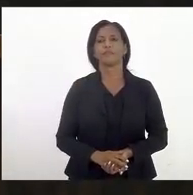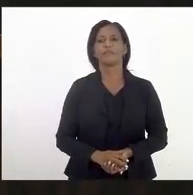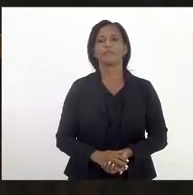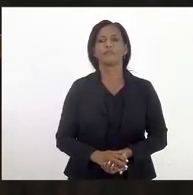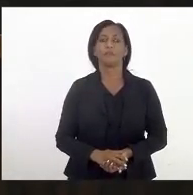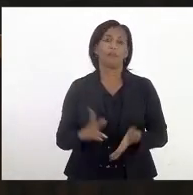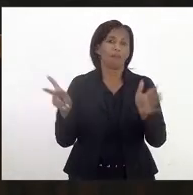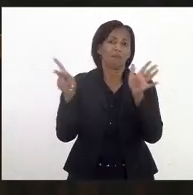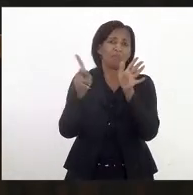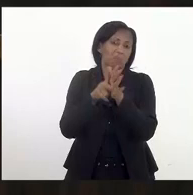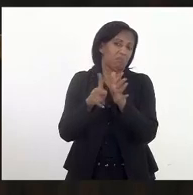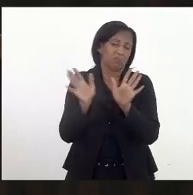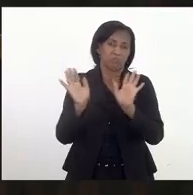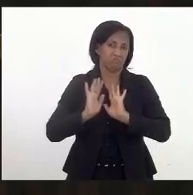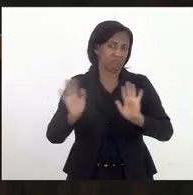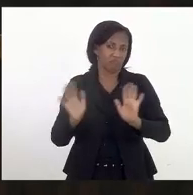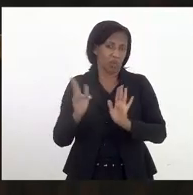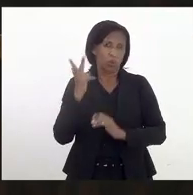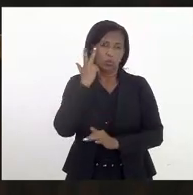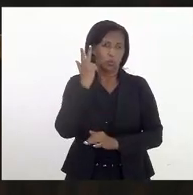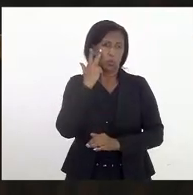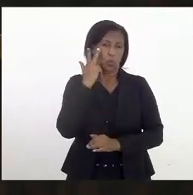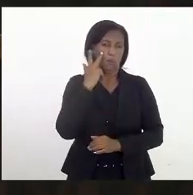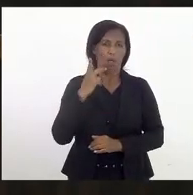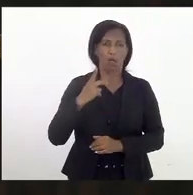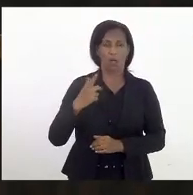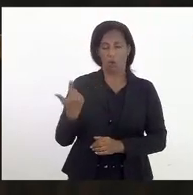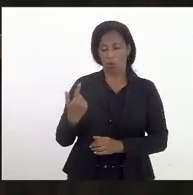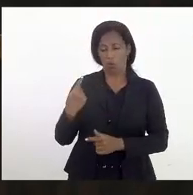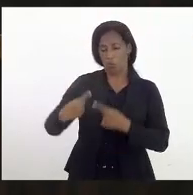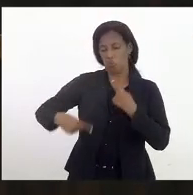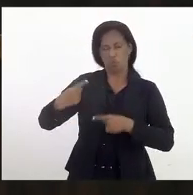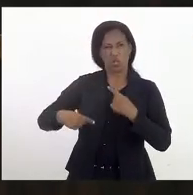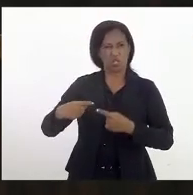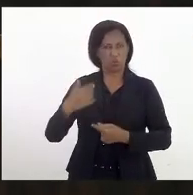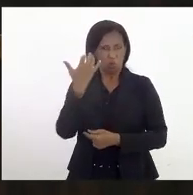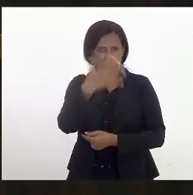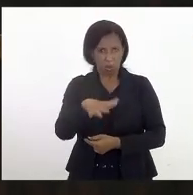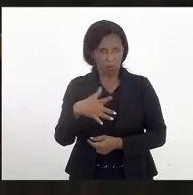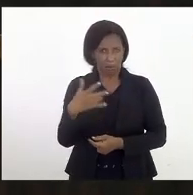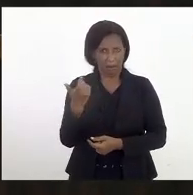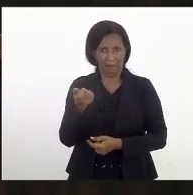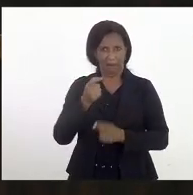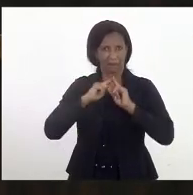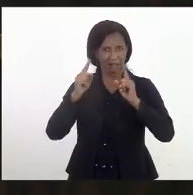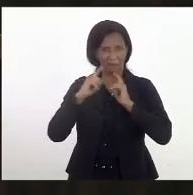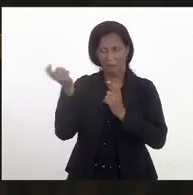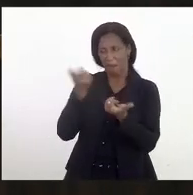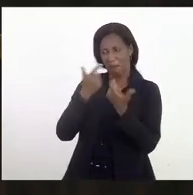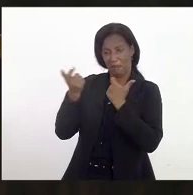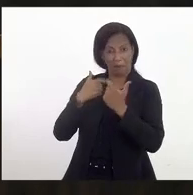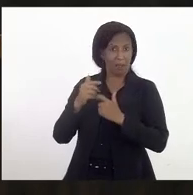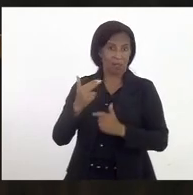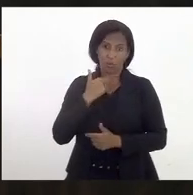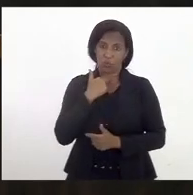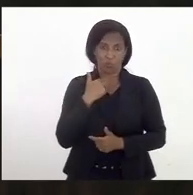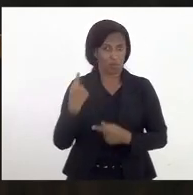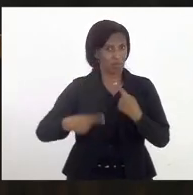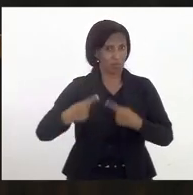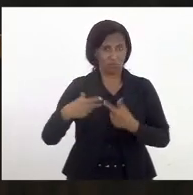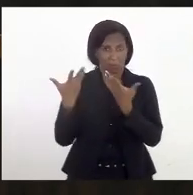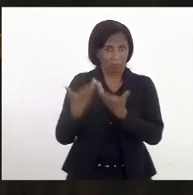faz parte e o político eu não quiser ouvir crítica num e não tem que ser político